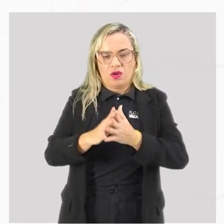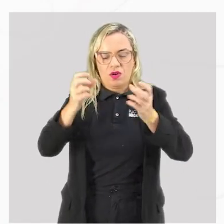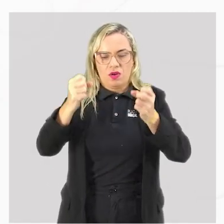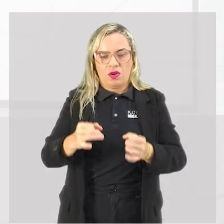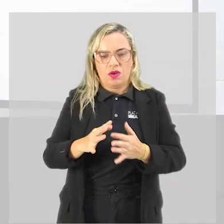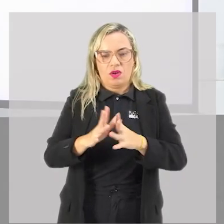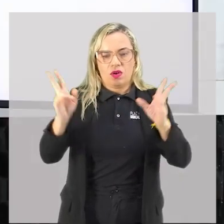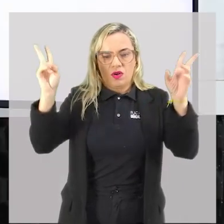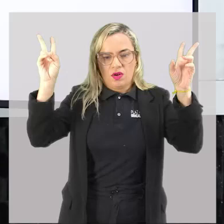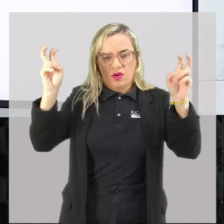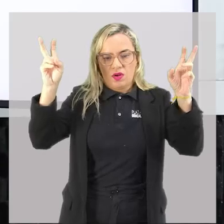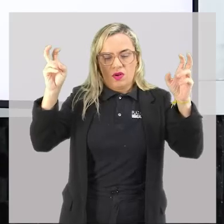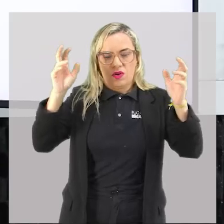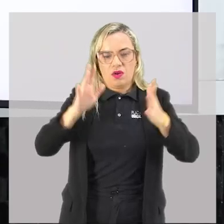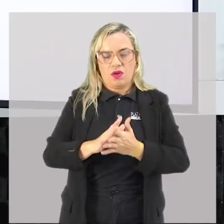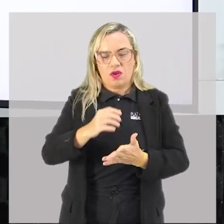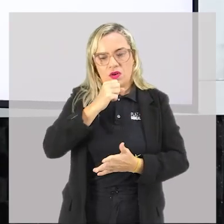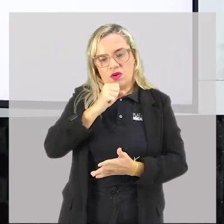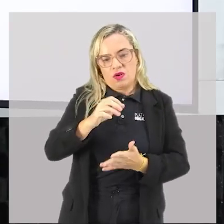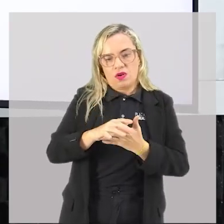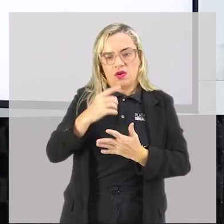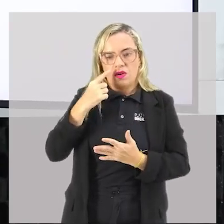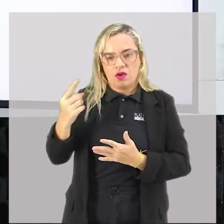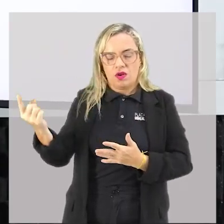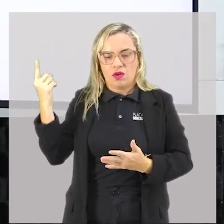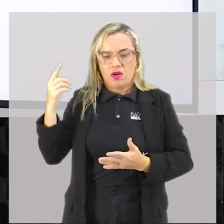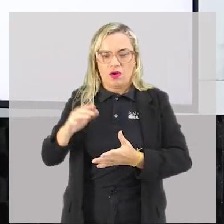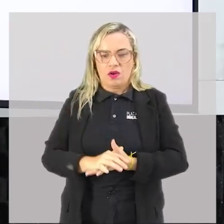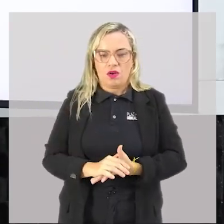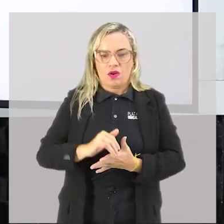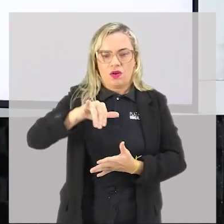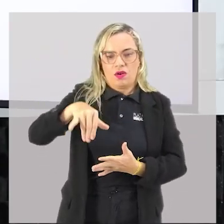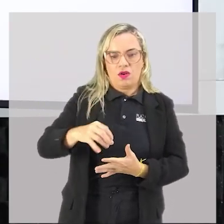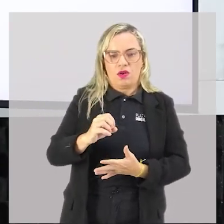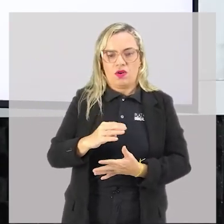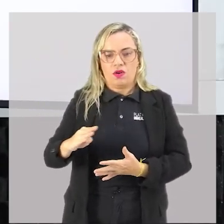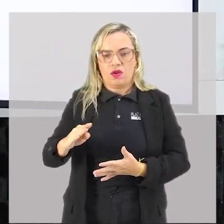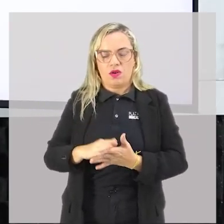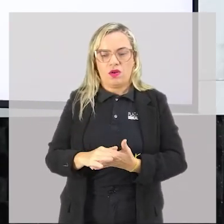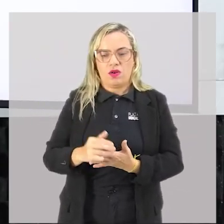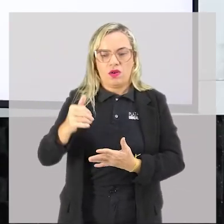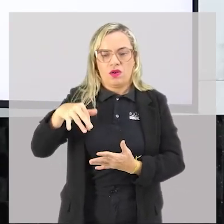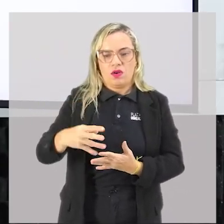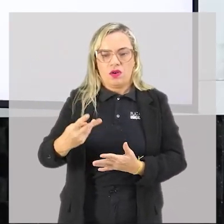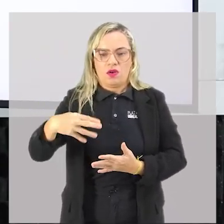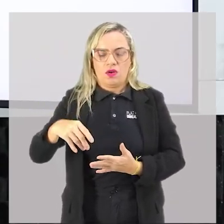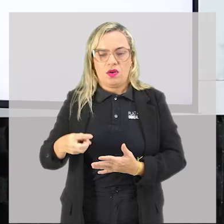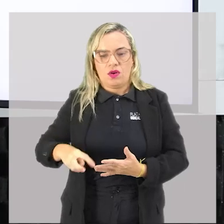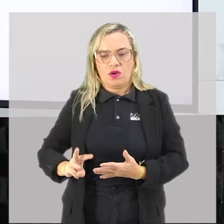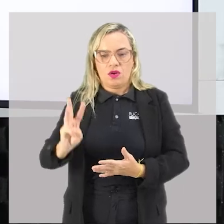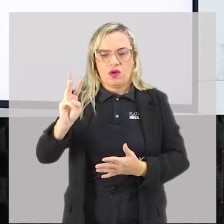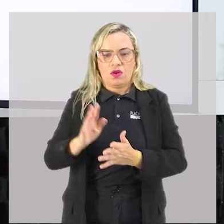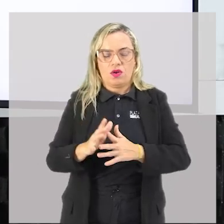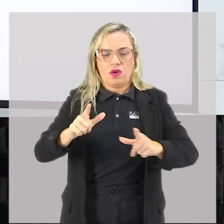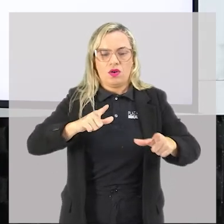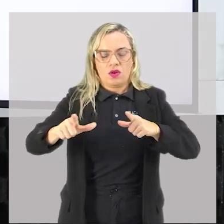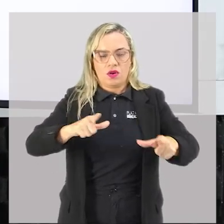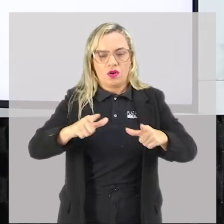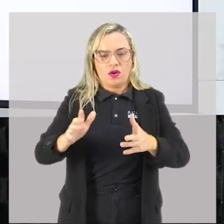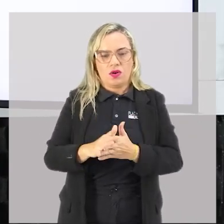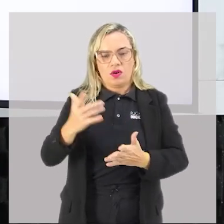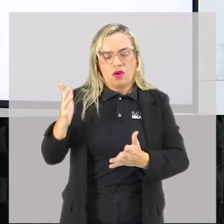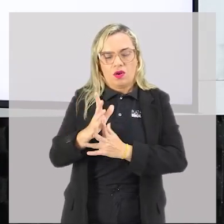nosso tema hoje era interviews, que são as job interviews, as entrevistas de emprego, que aí é um